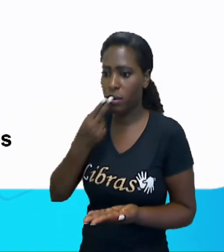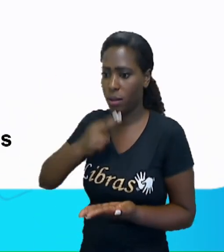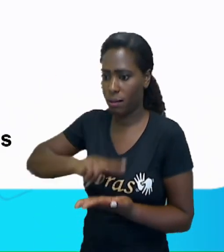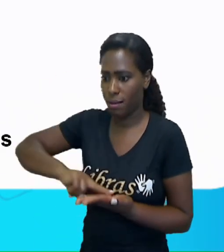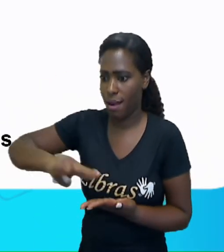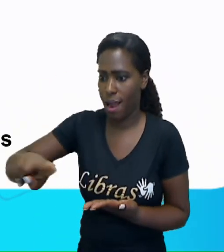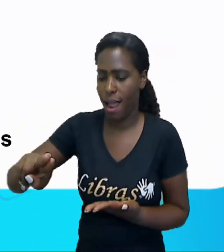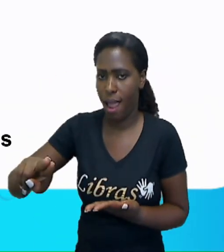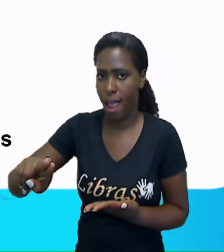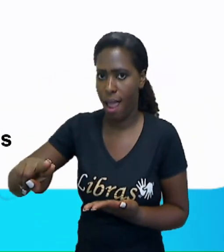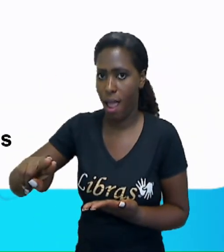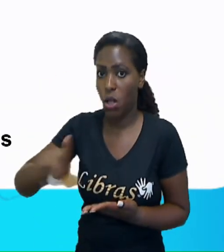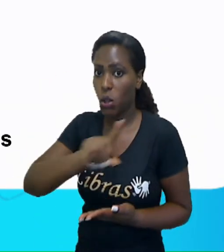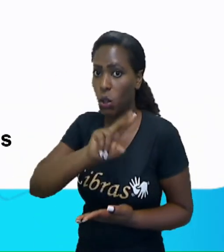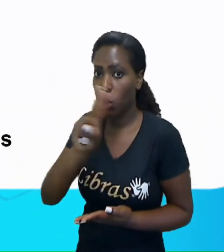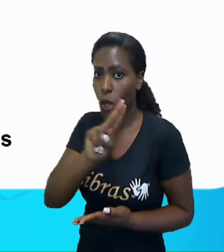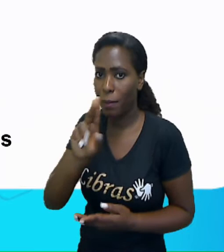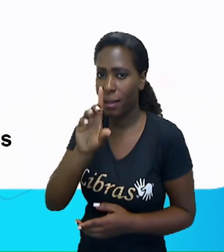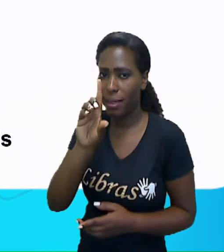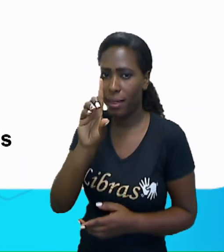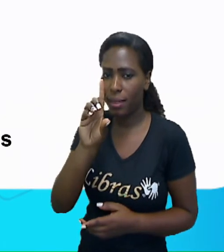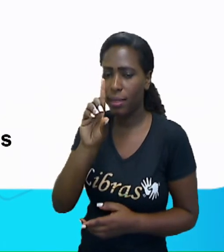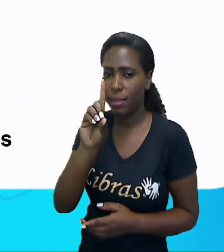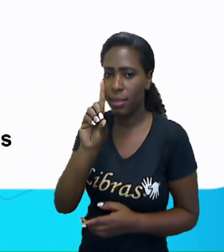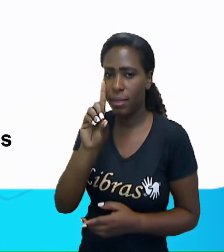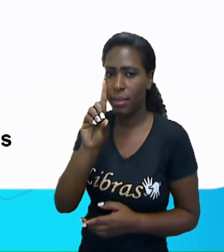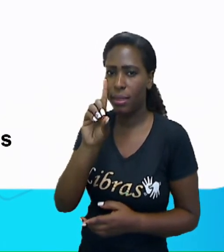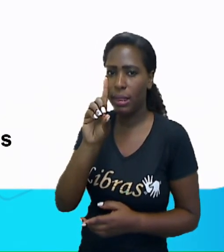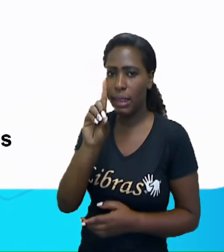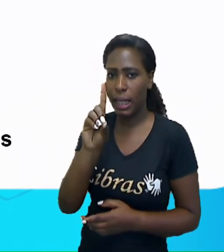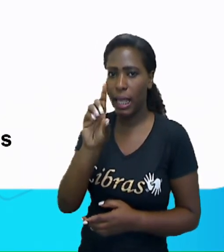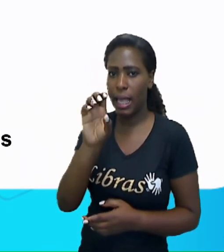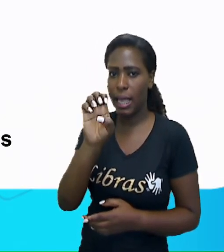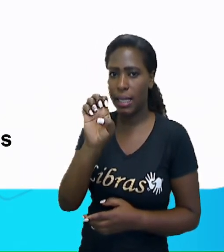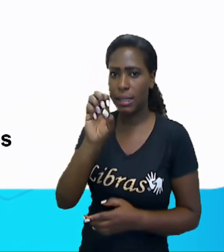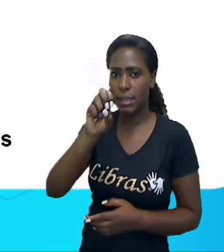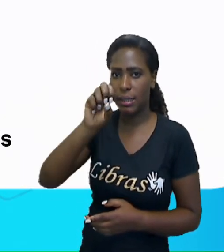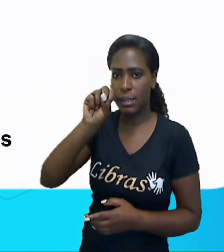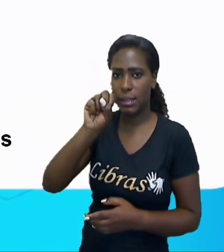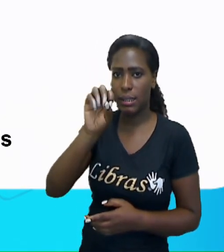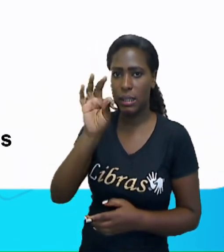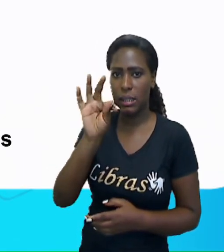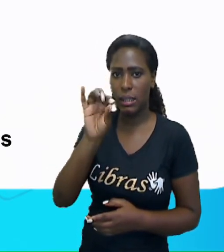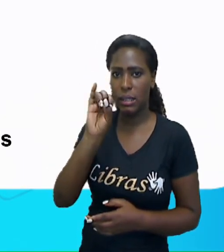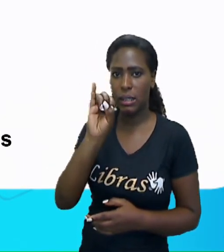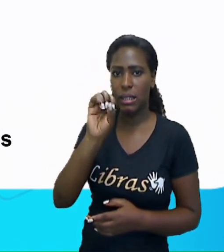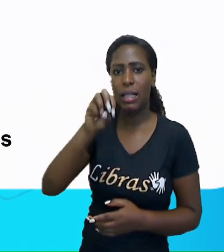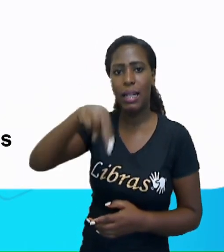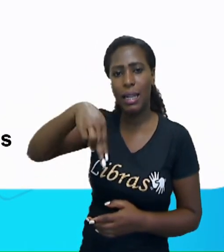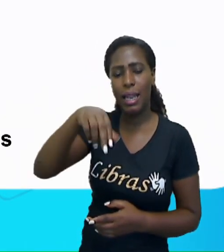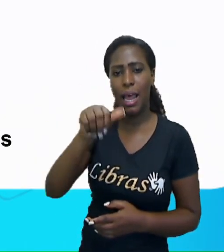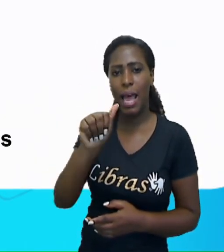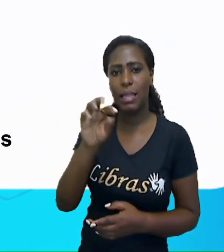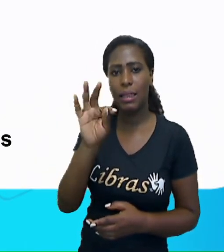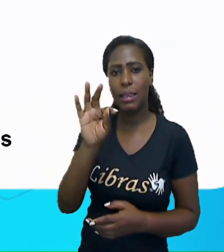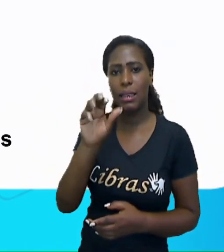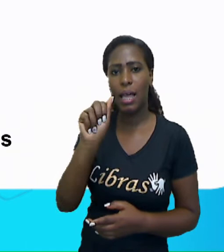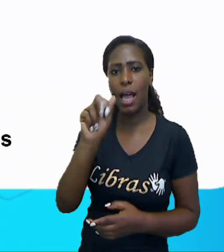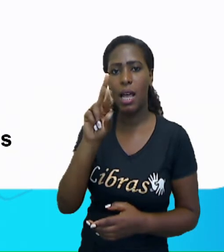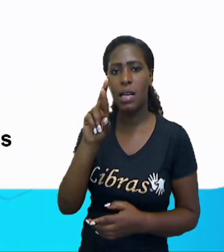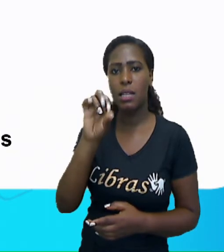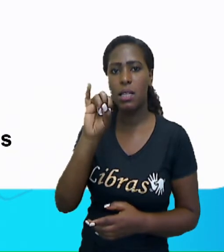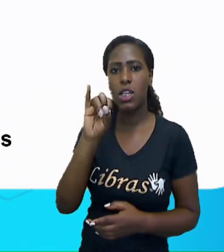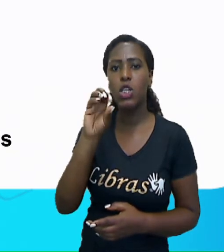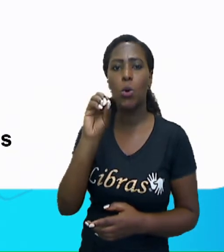carta. Também tem a característica do pronome de tratamento adequado ao destinatário. Bem,